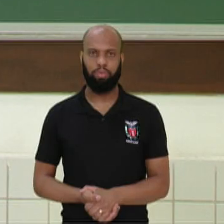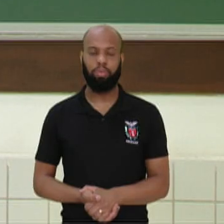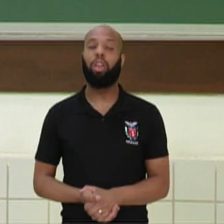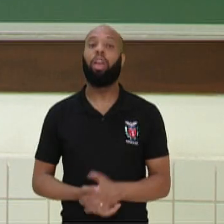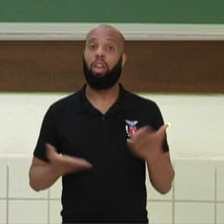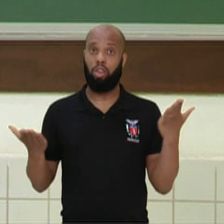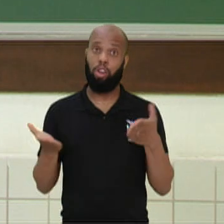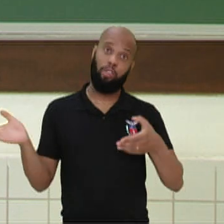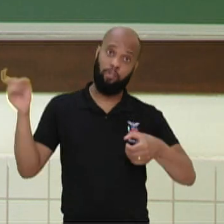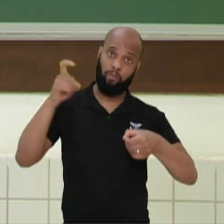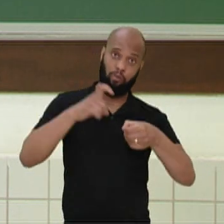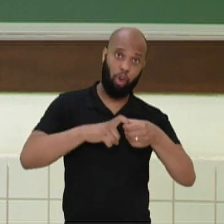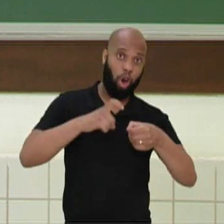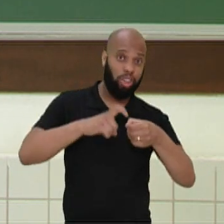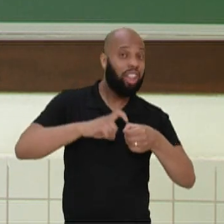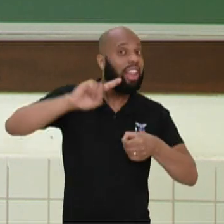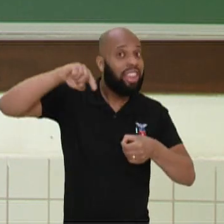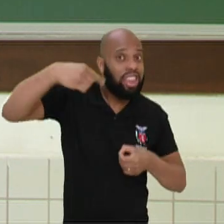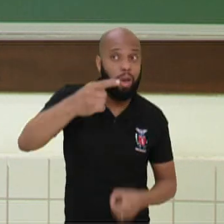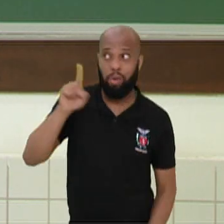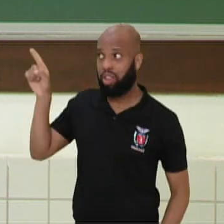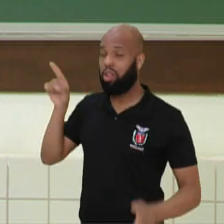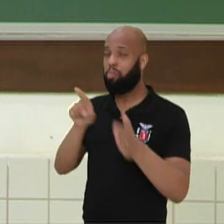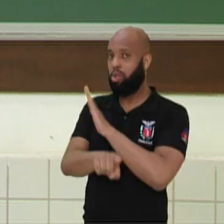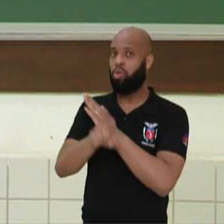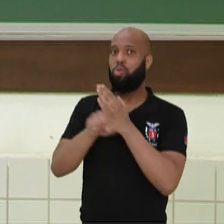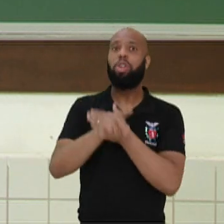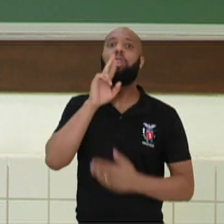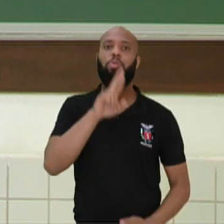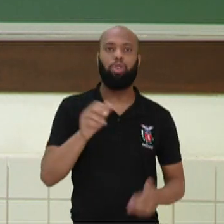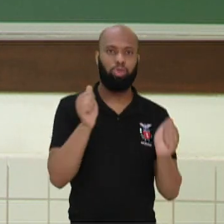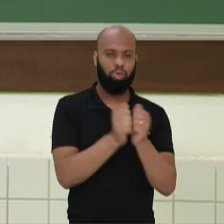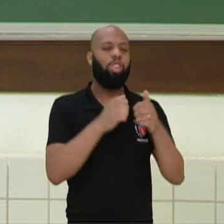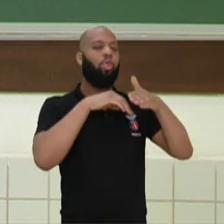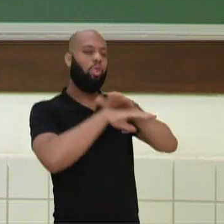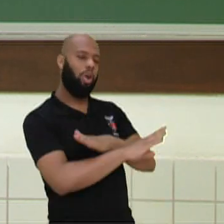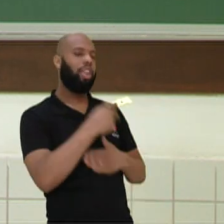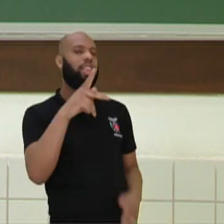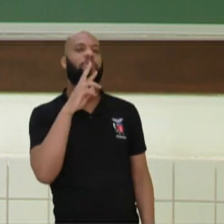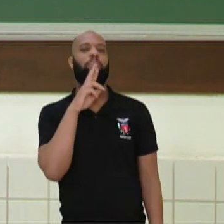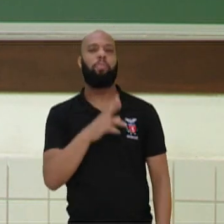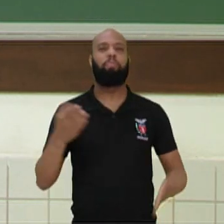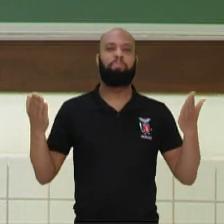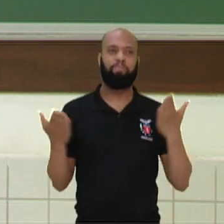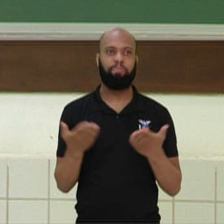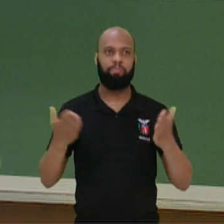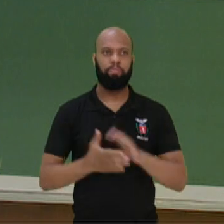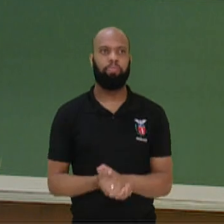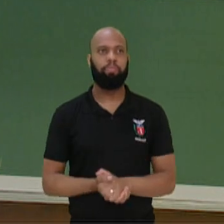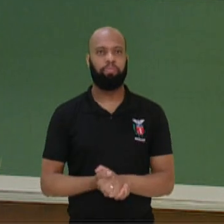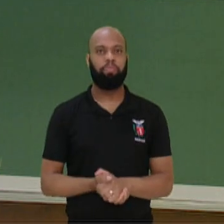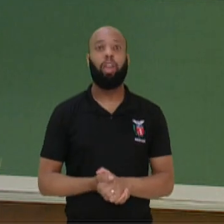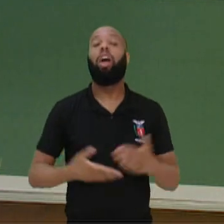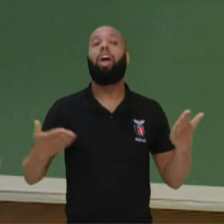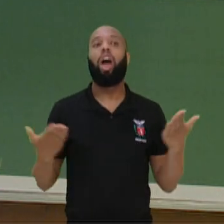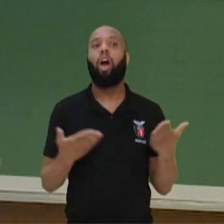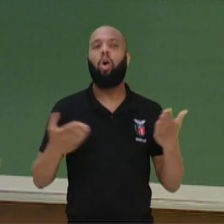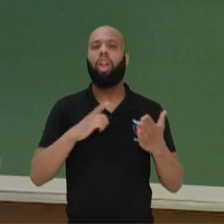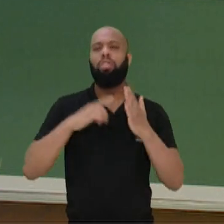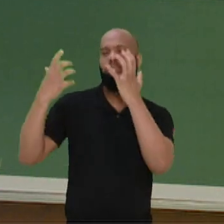Então retornaremos com essa questão mais para o final da aula. Guarde as suas respostas. Faremos agora